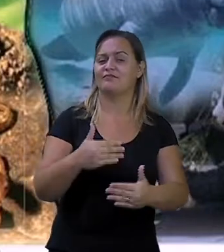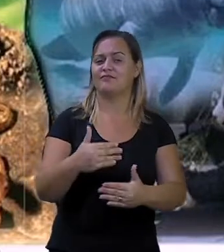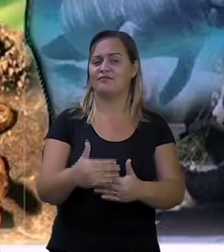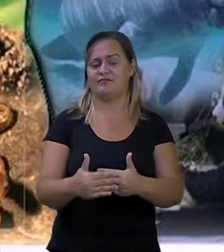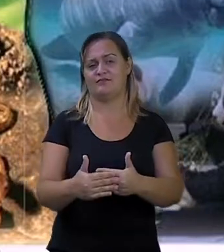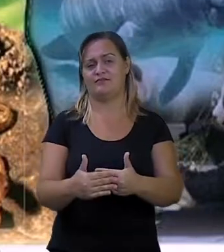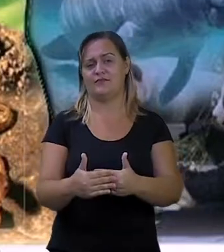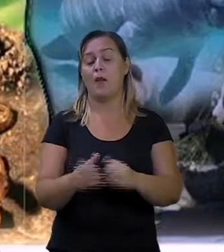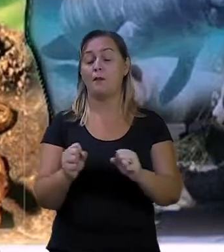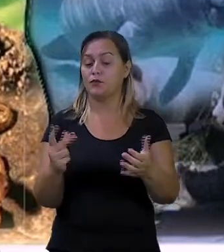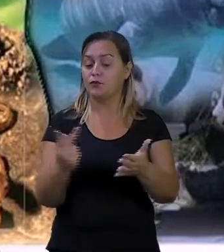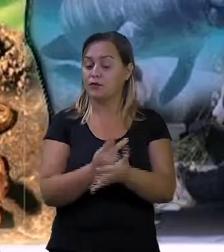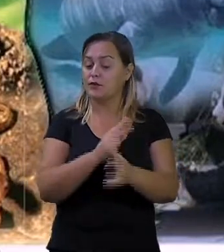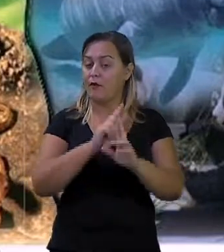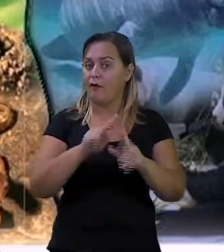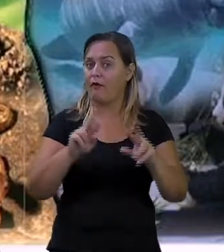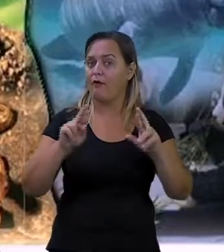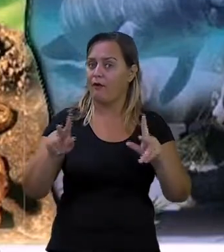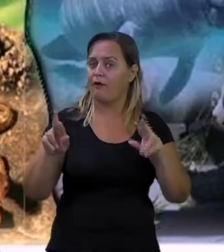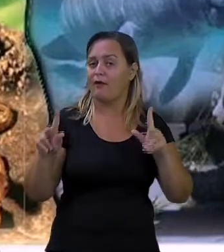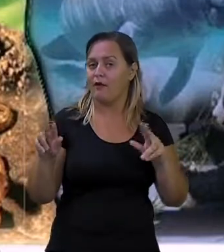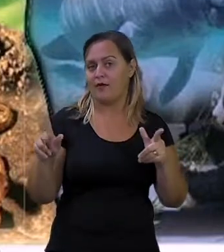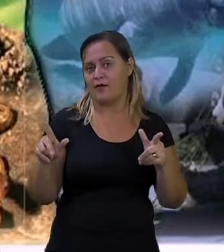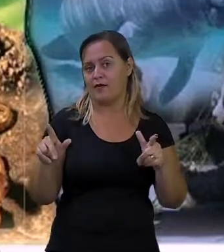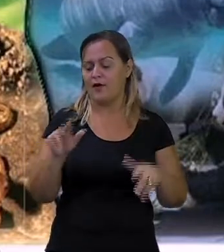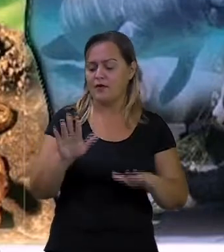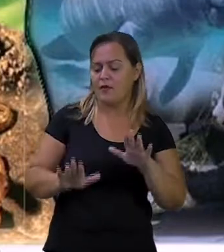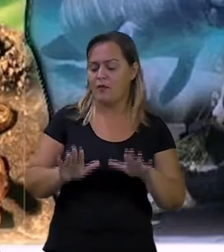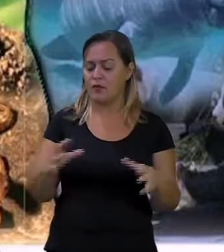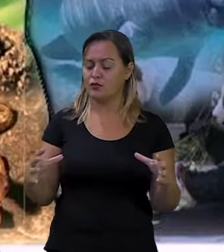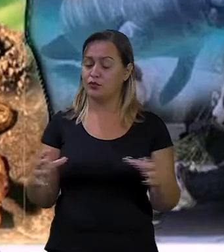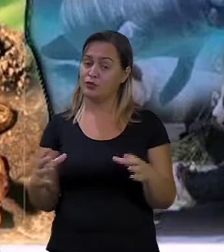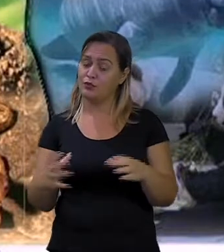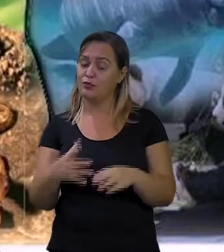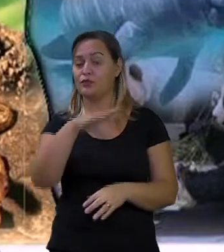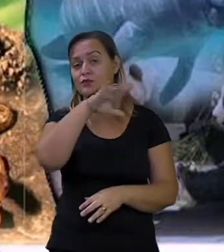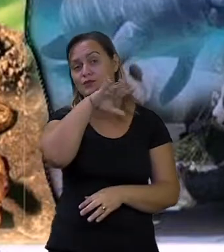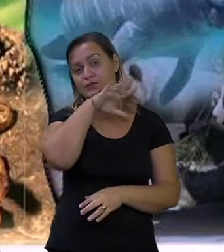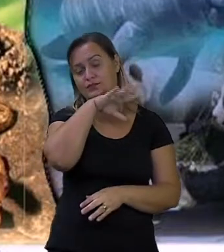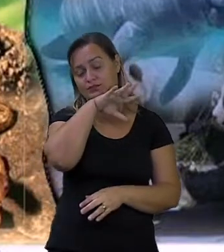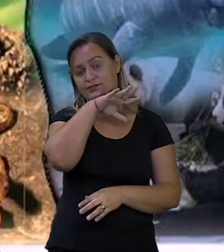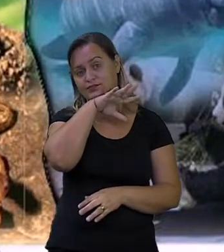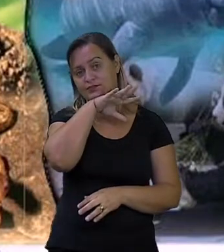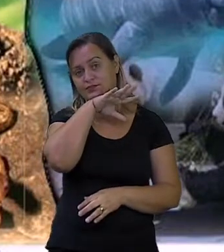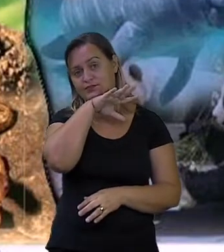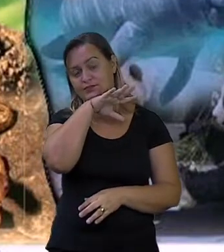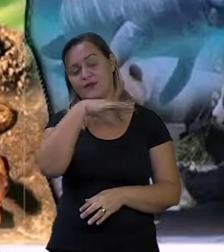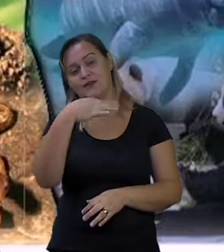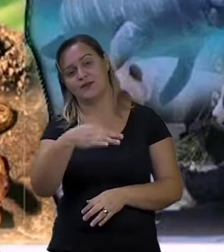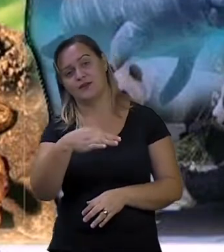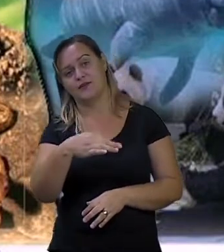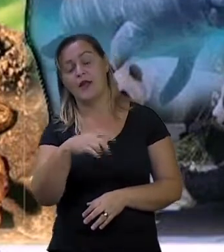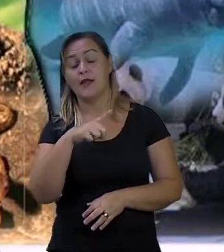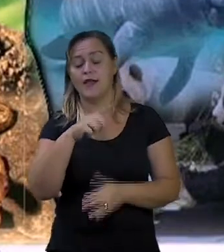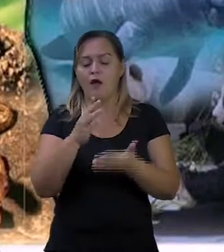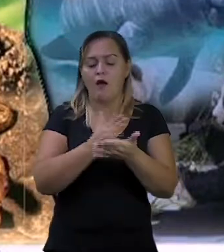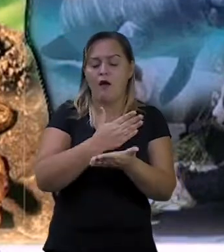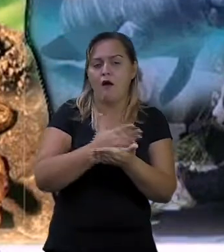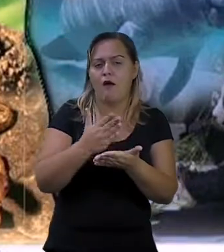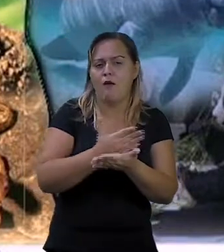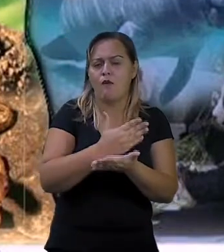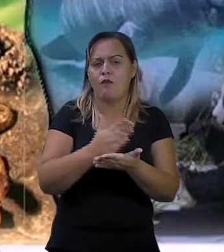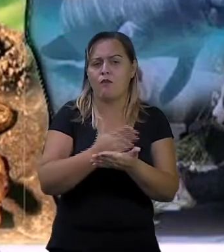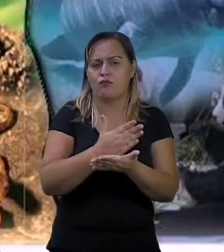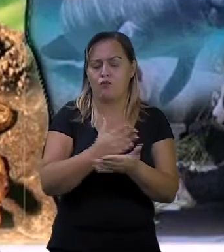bem variadas. A espécie em que o espermatozoide ele é depositado pelo macho